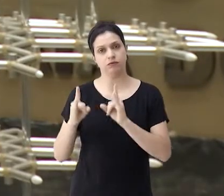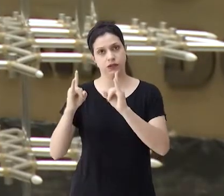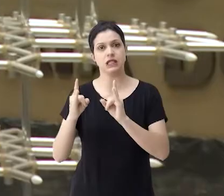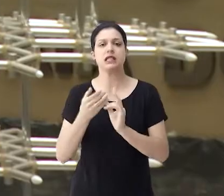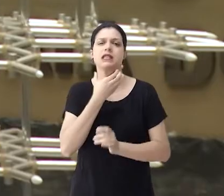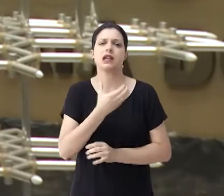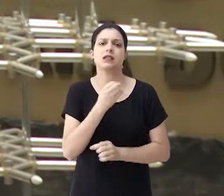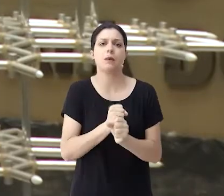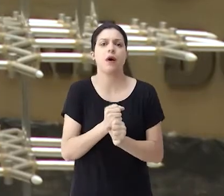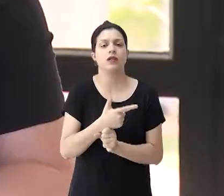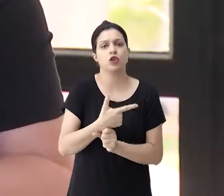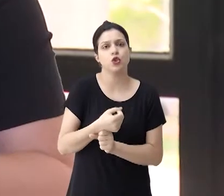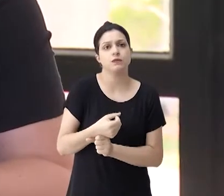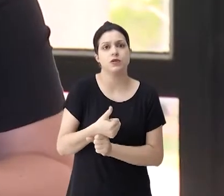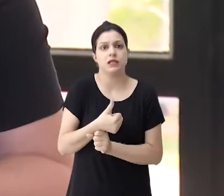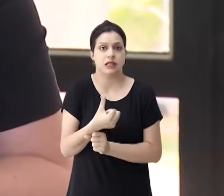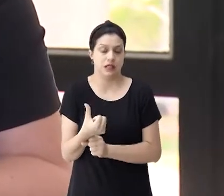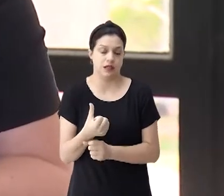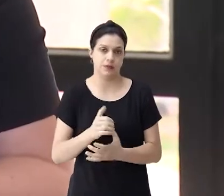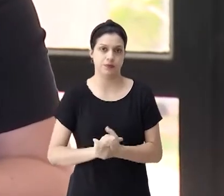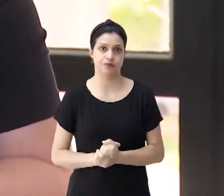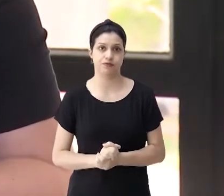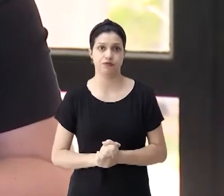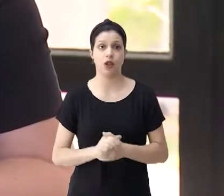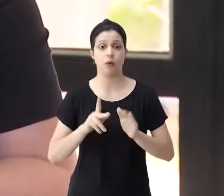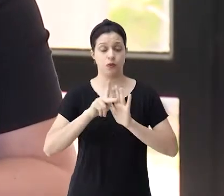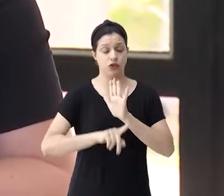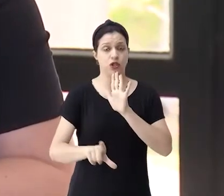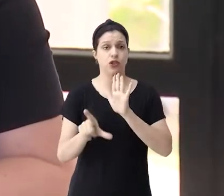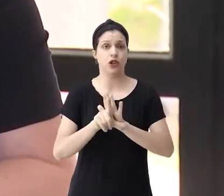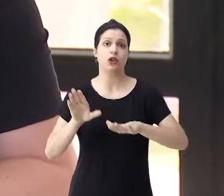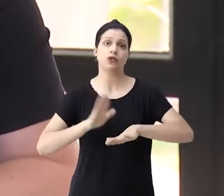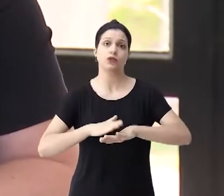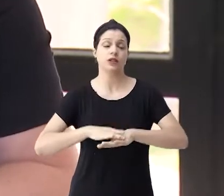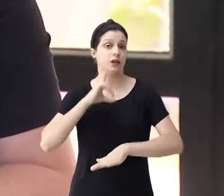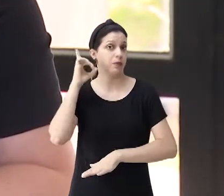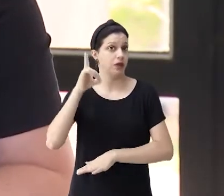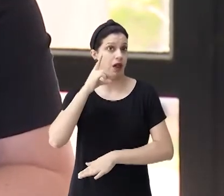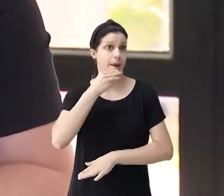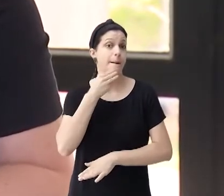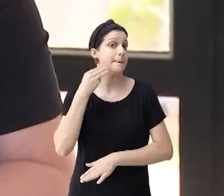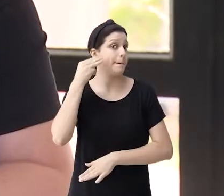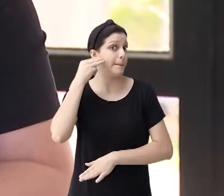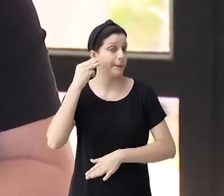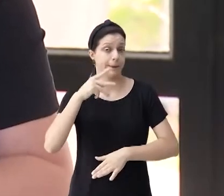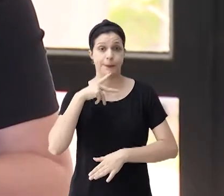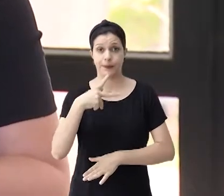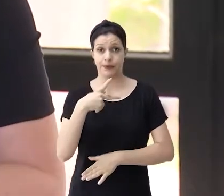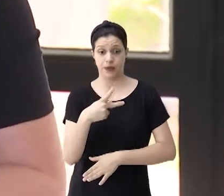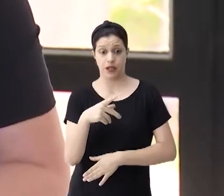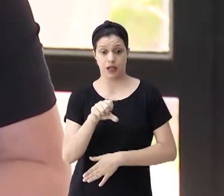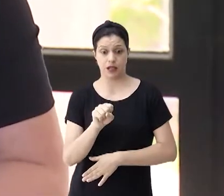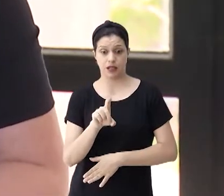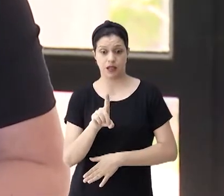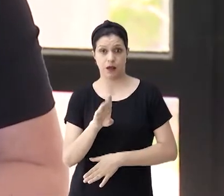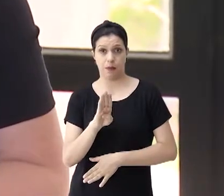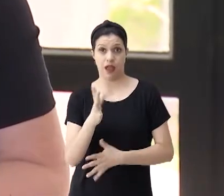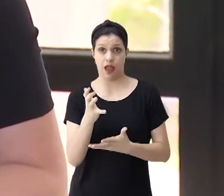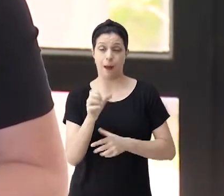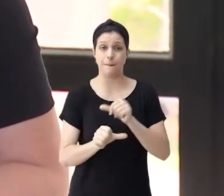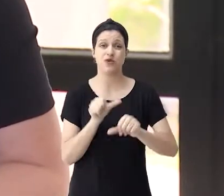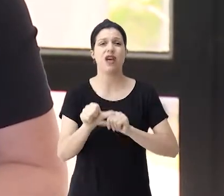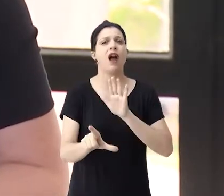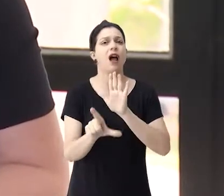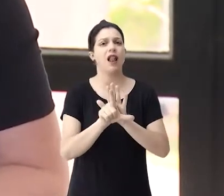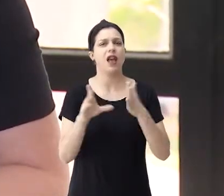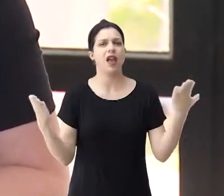de 2016. O projeto de lei de autoria do deputado Marçal Filho, do PSDB, que pretende alterar a